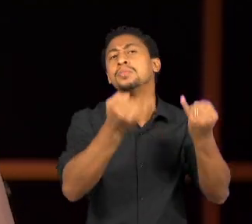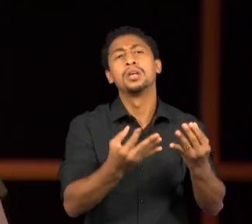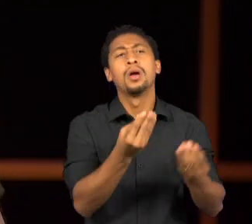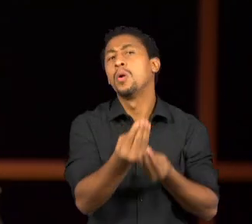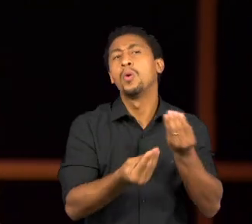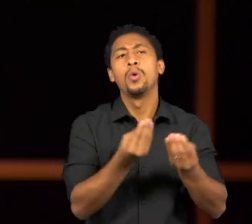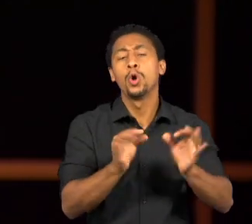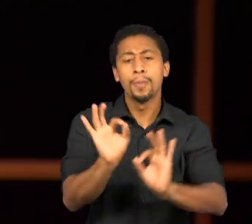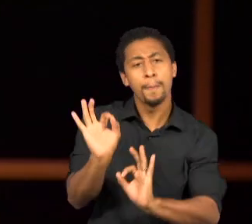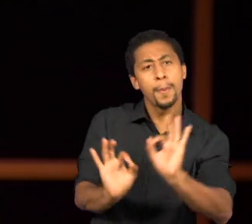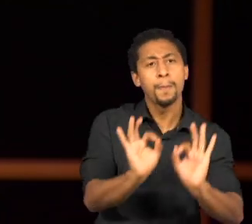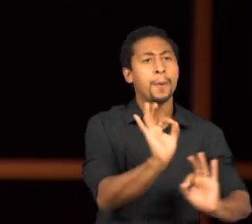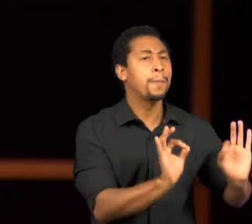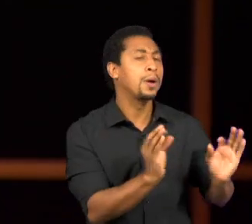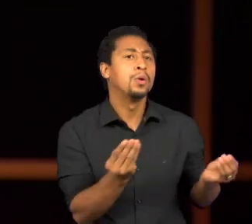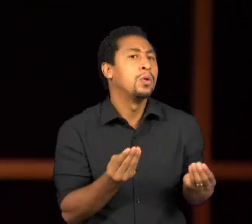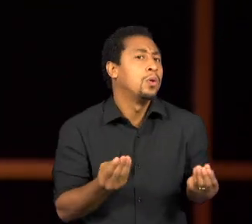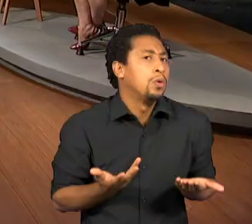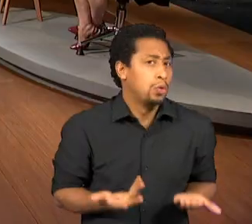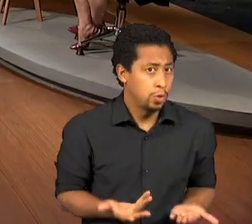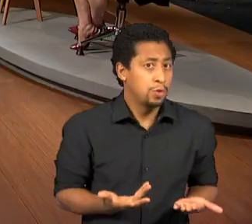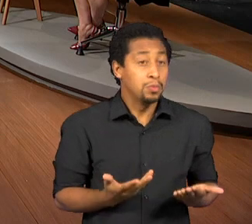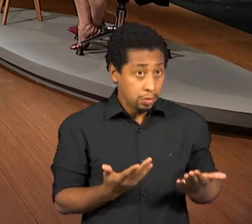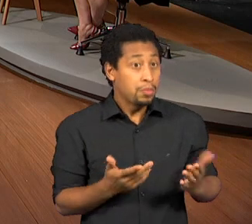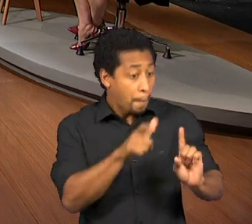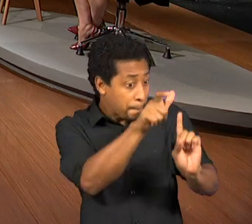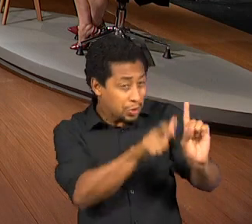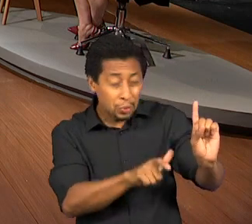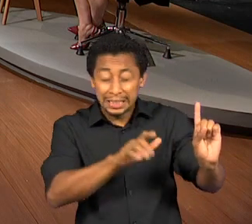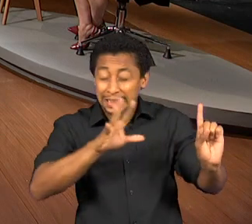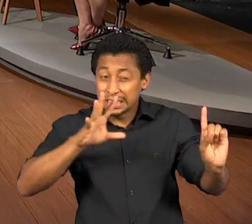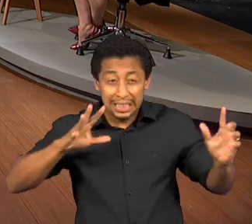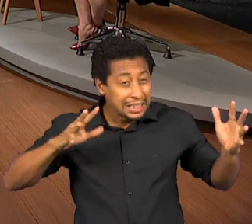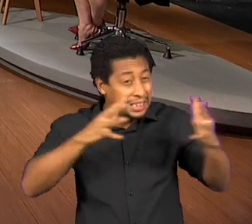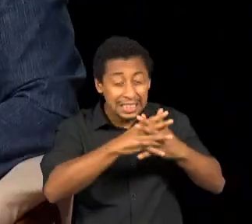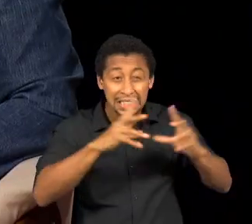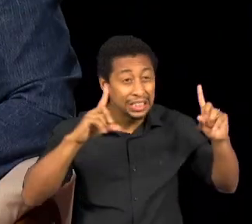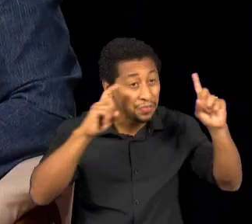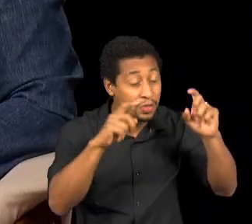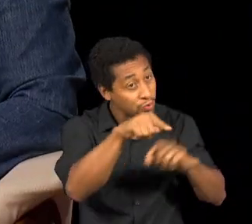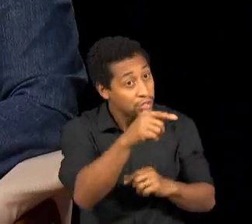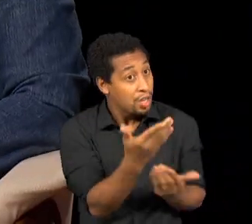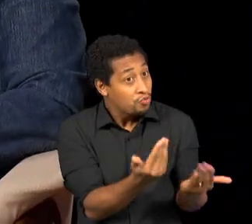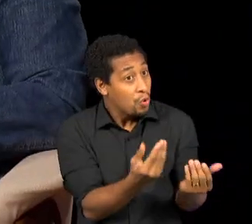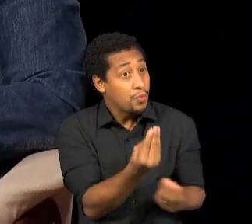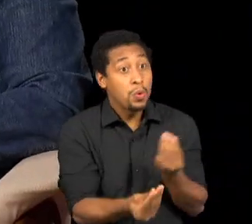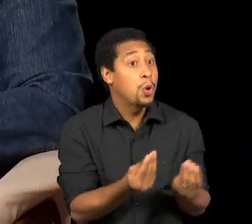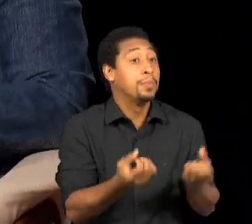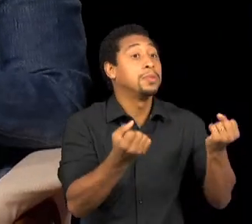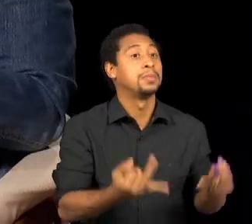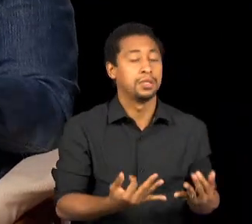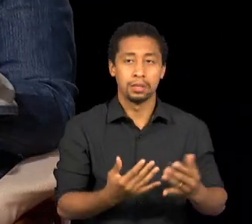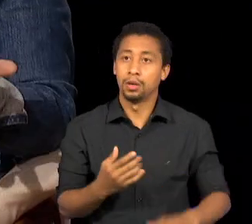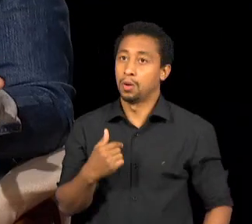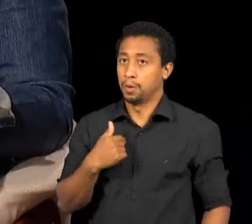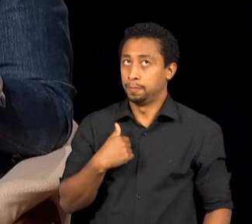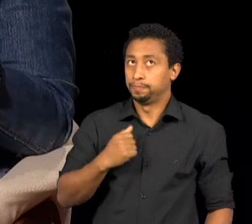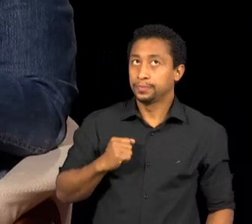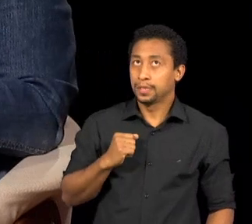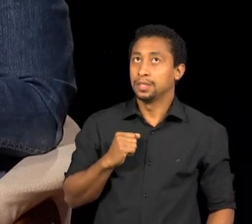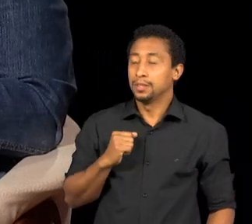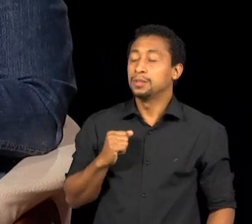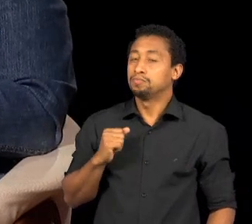sua preparação aí para essa personagem tão complexa e na sua idade? Eu soube que João Batista, eu nem conhecia o João